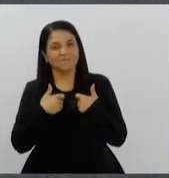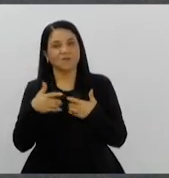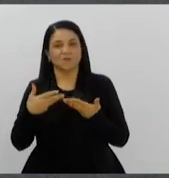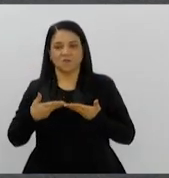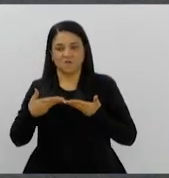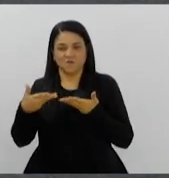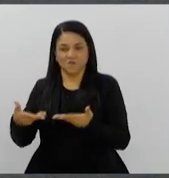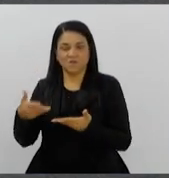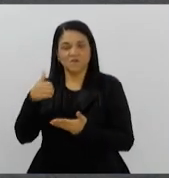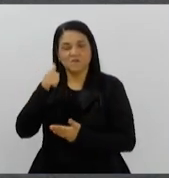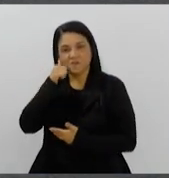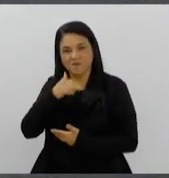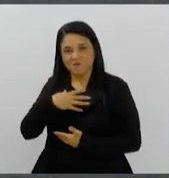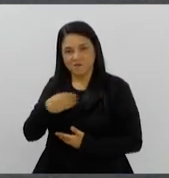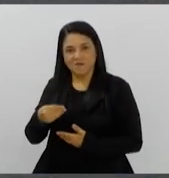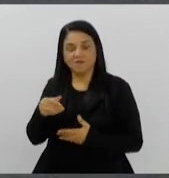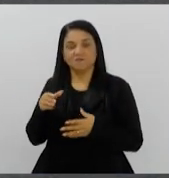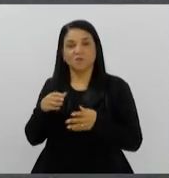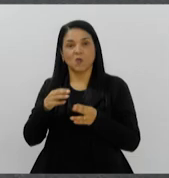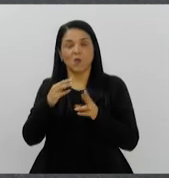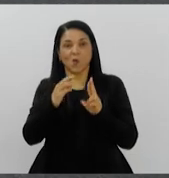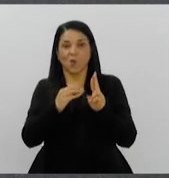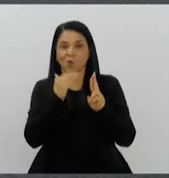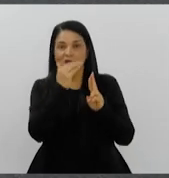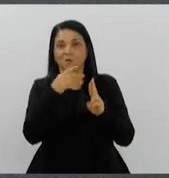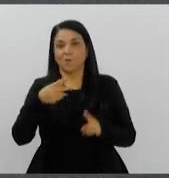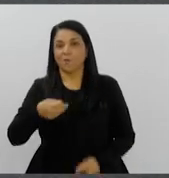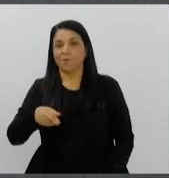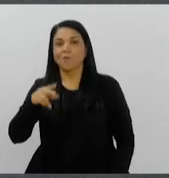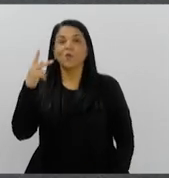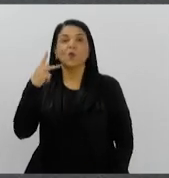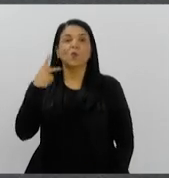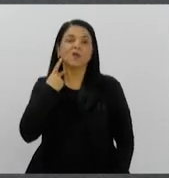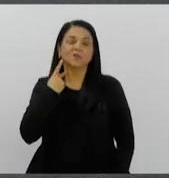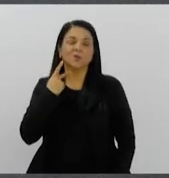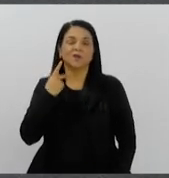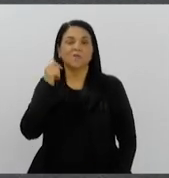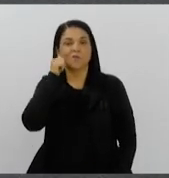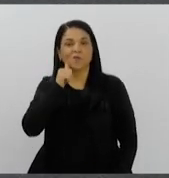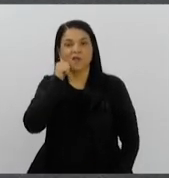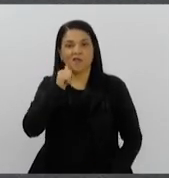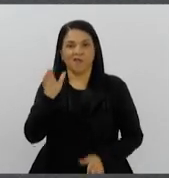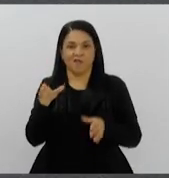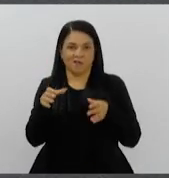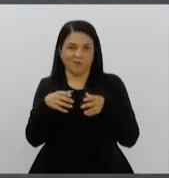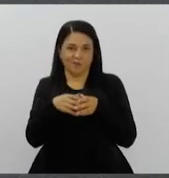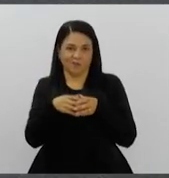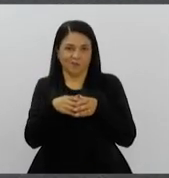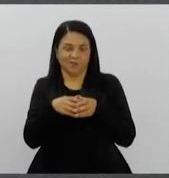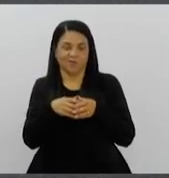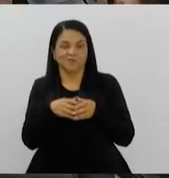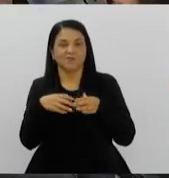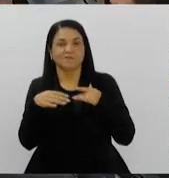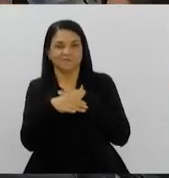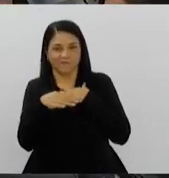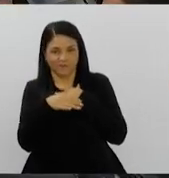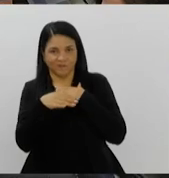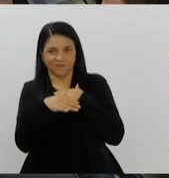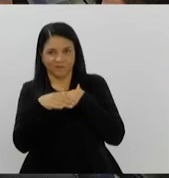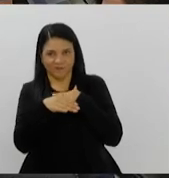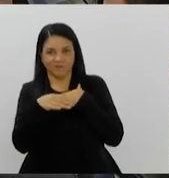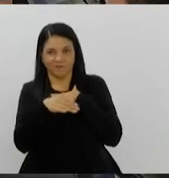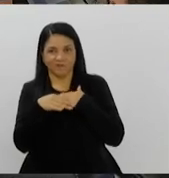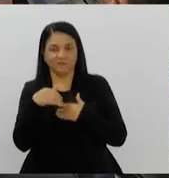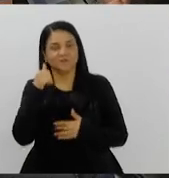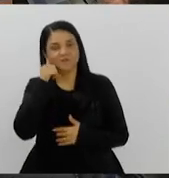ser a procuradora da Mulher de Campos. Realmente, as mulheres precisam estar presentes na política e ganhar seu espaço. Presidente,